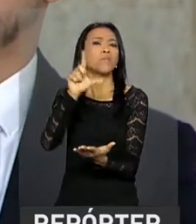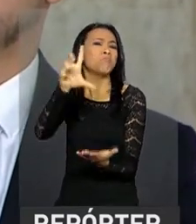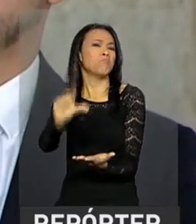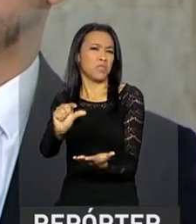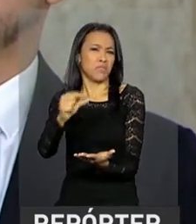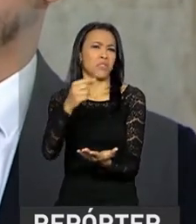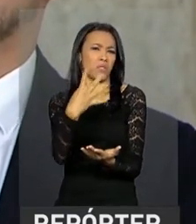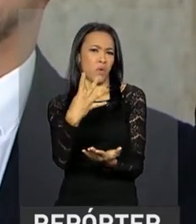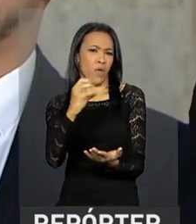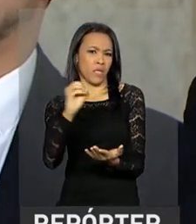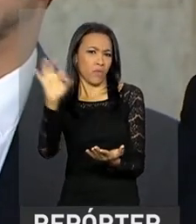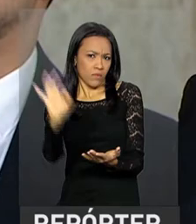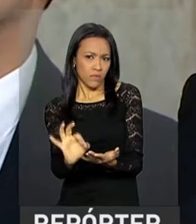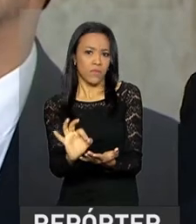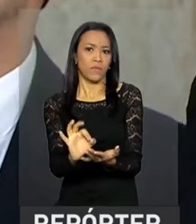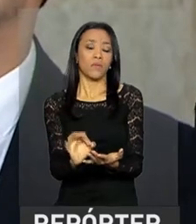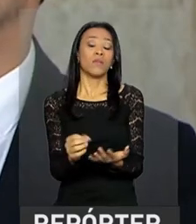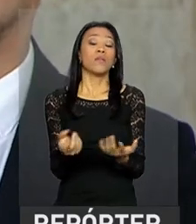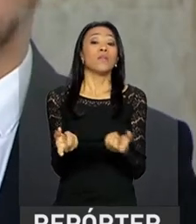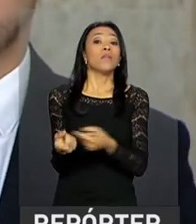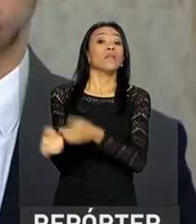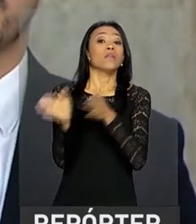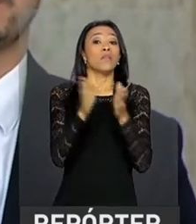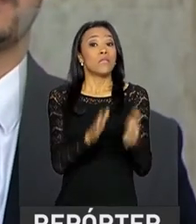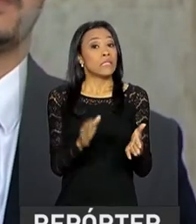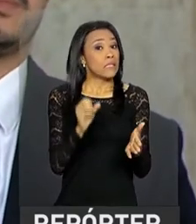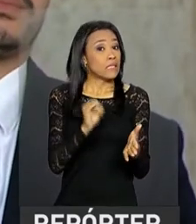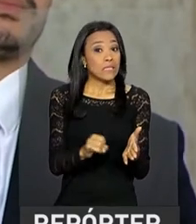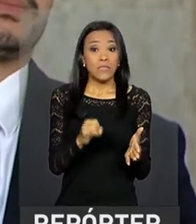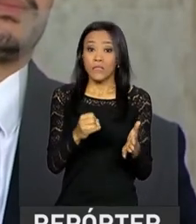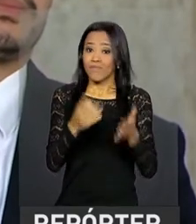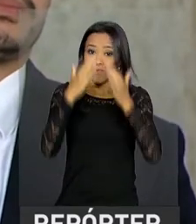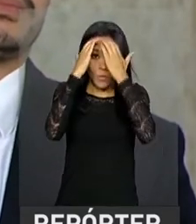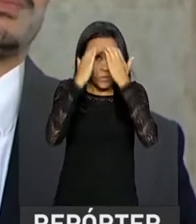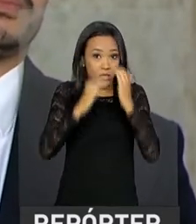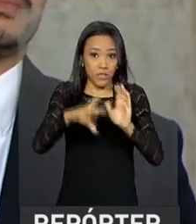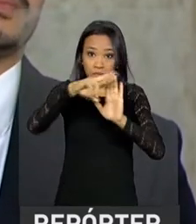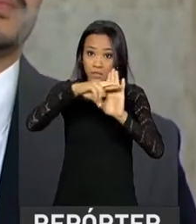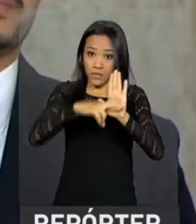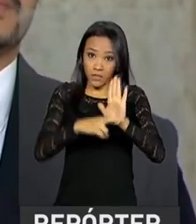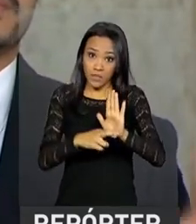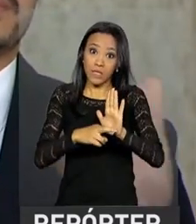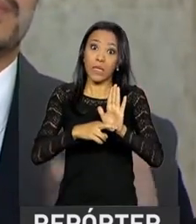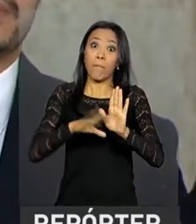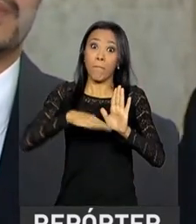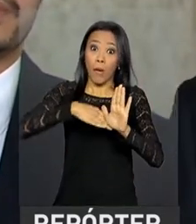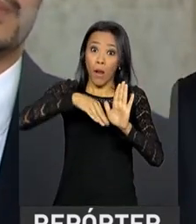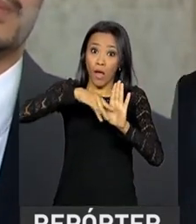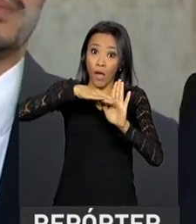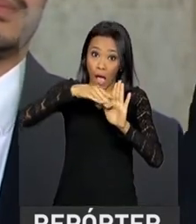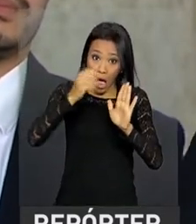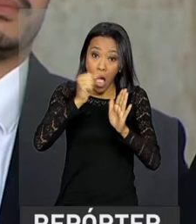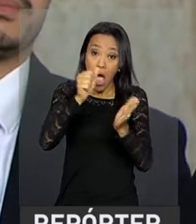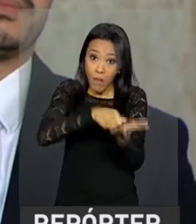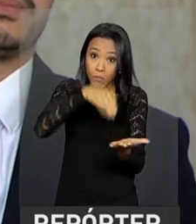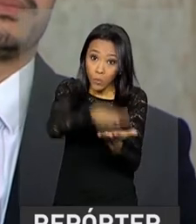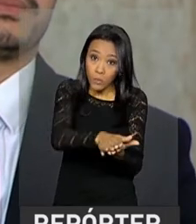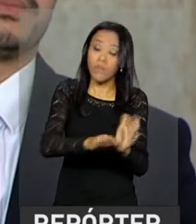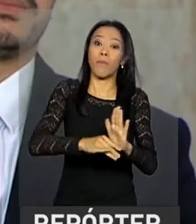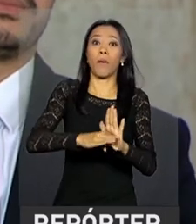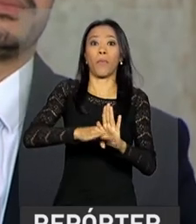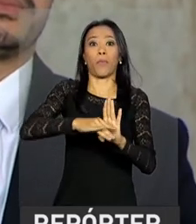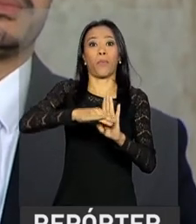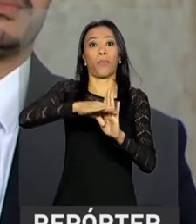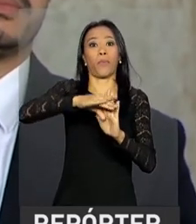ea partir do momento que esse não cumprimento ele é cada vez maior essa multa vai subindo até o percentual de